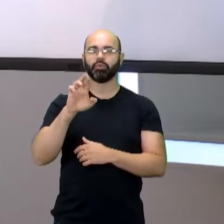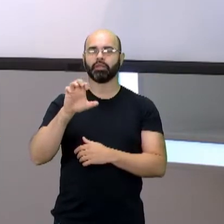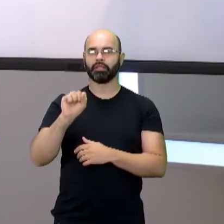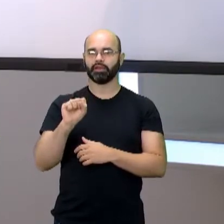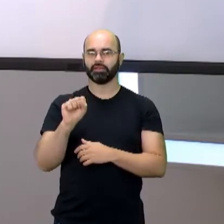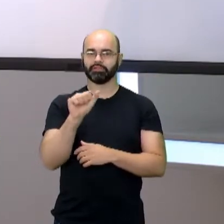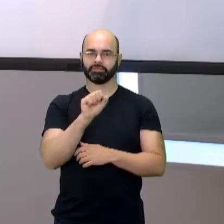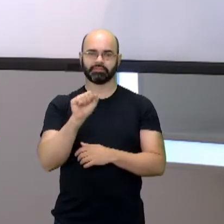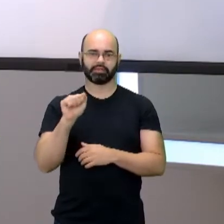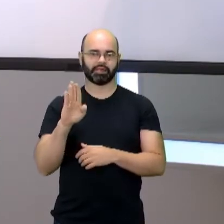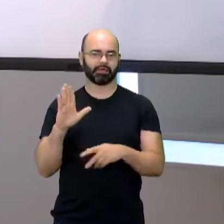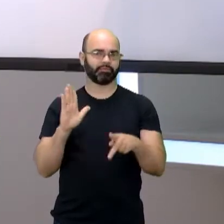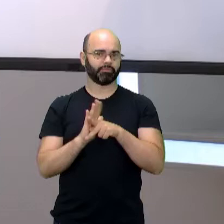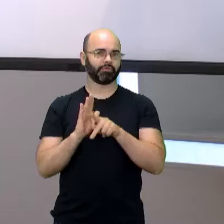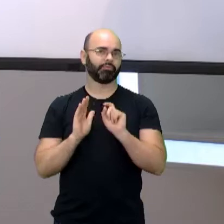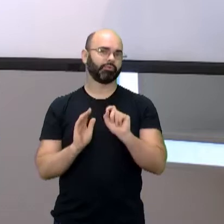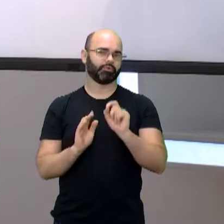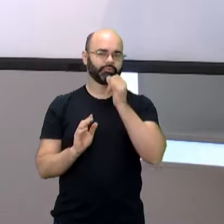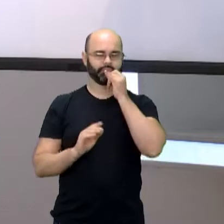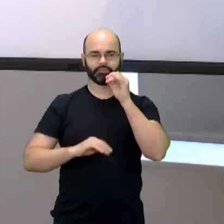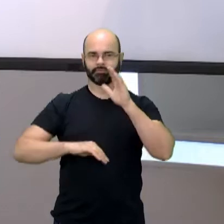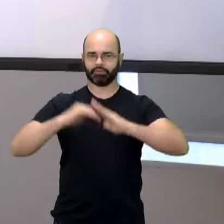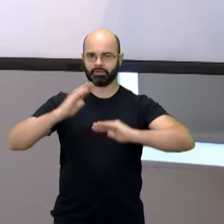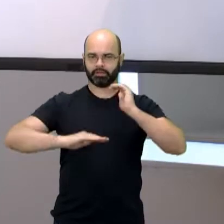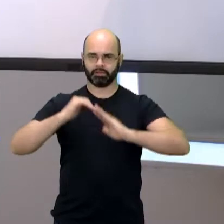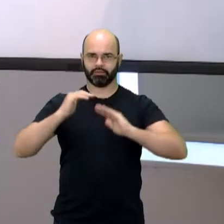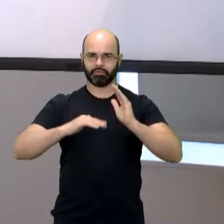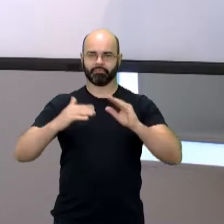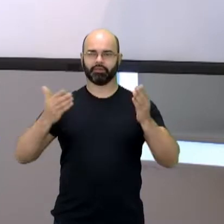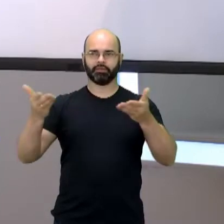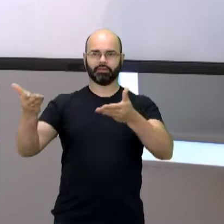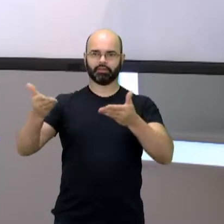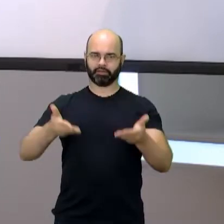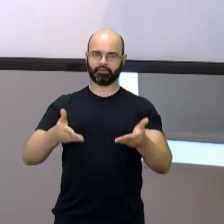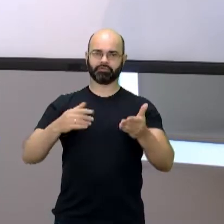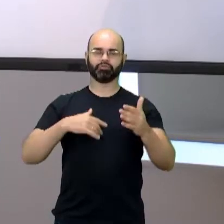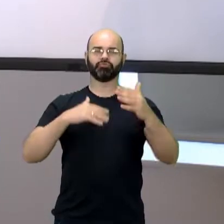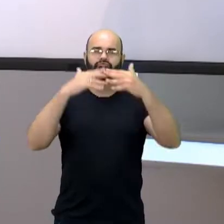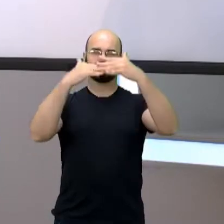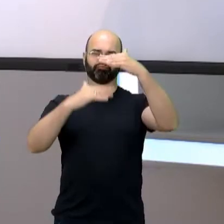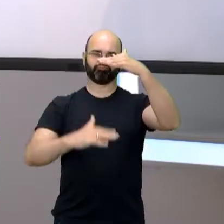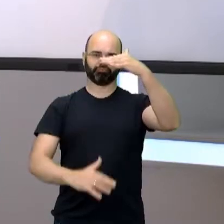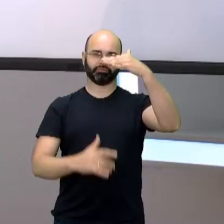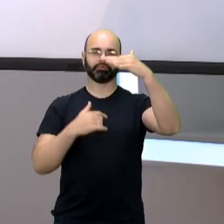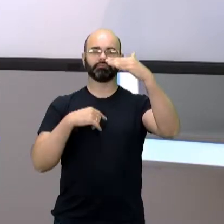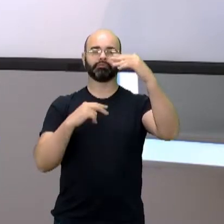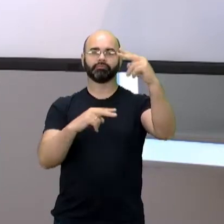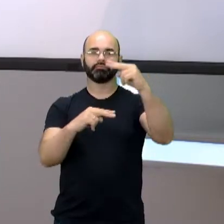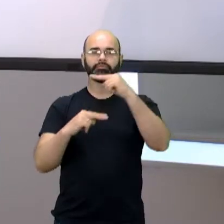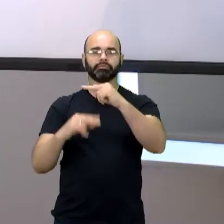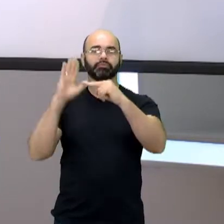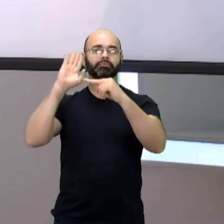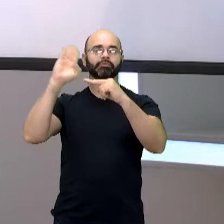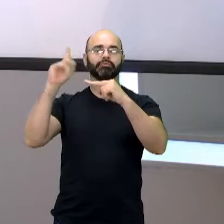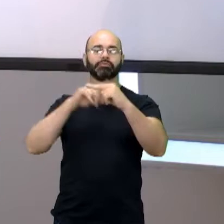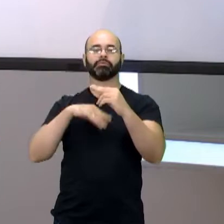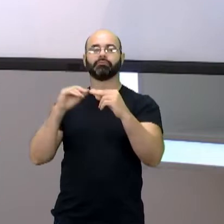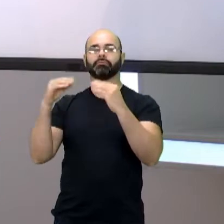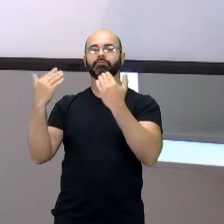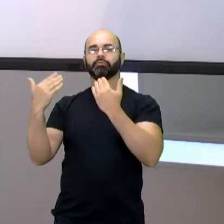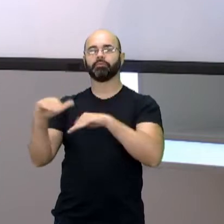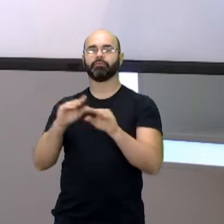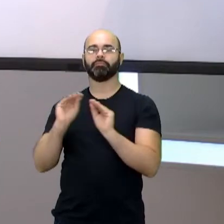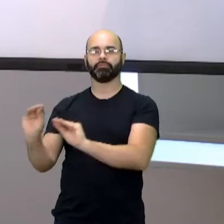descritores do Saeb? Eles pegam a habilidade e faz um recorte de forma mais direta e aplica na prova.